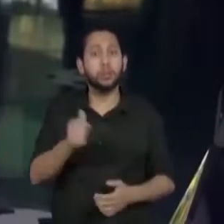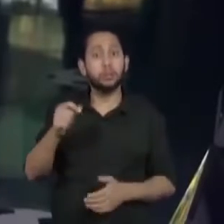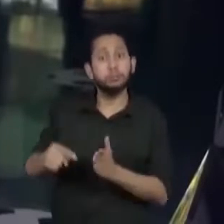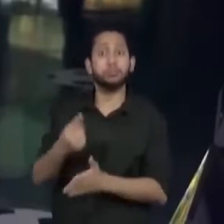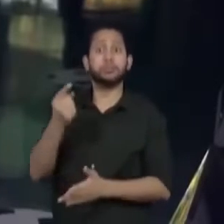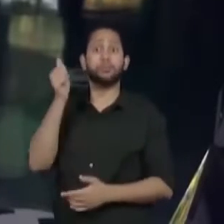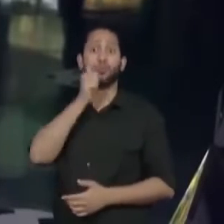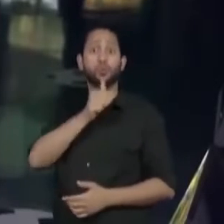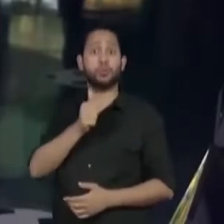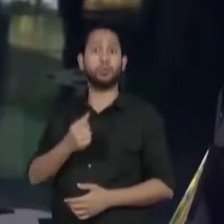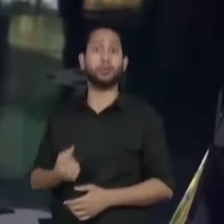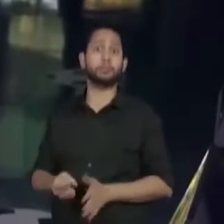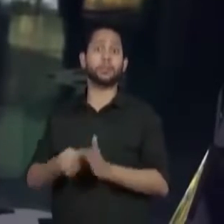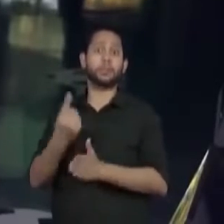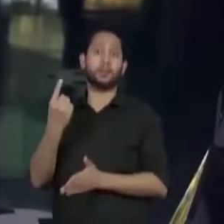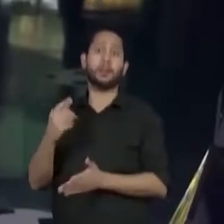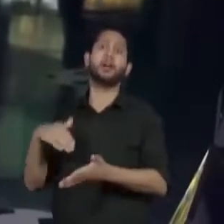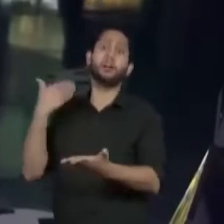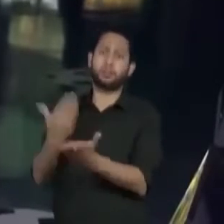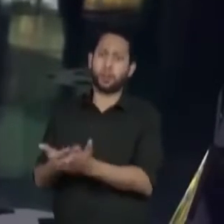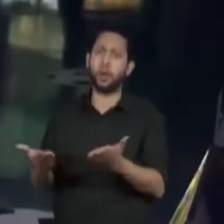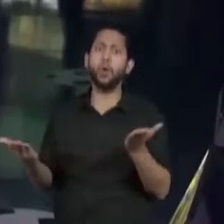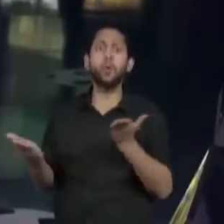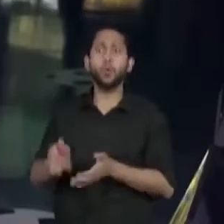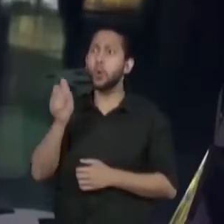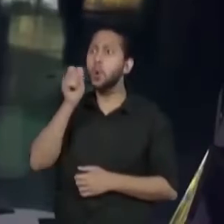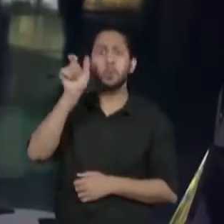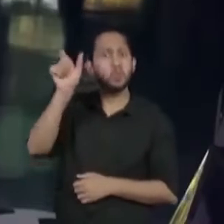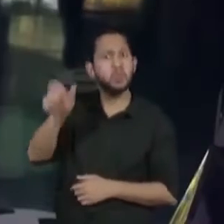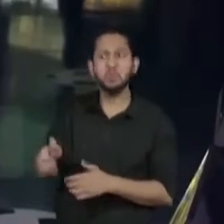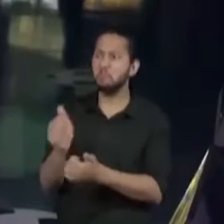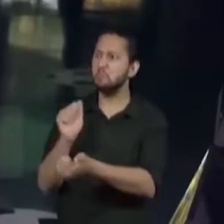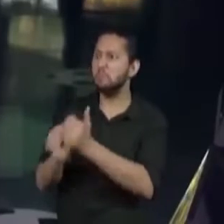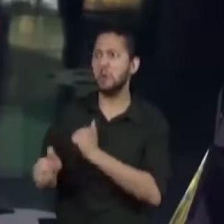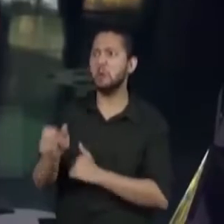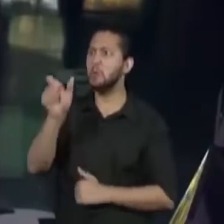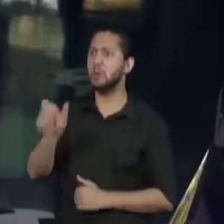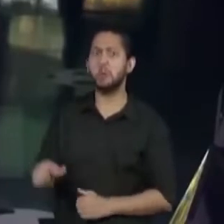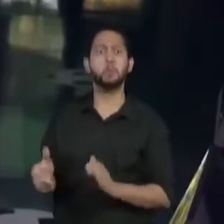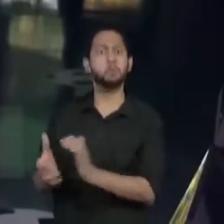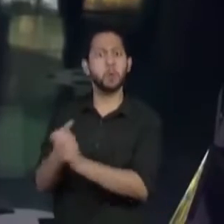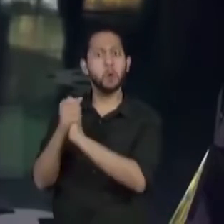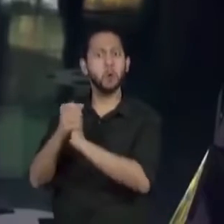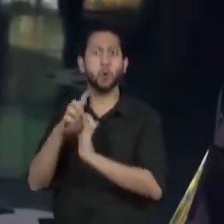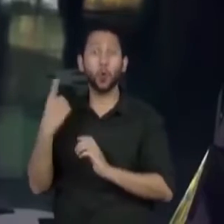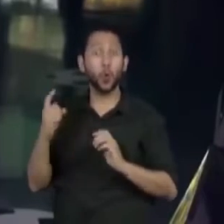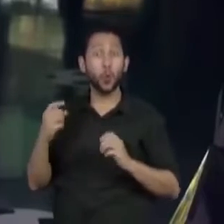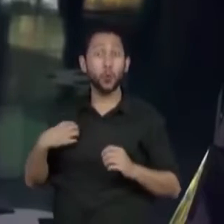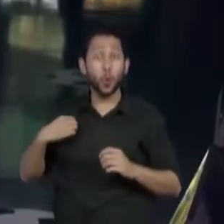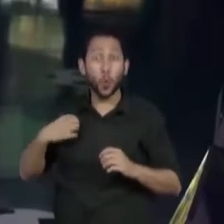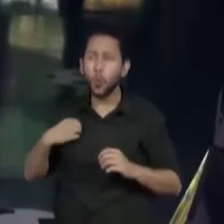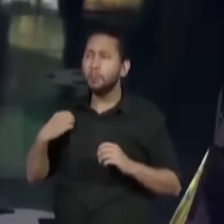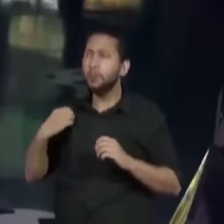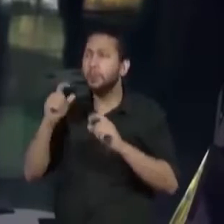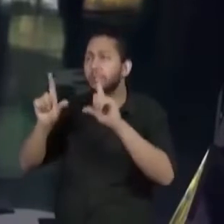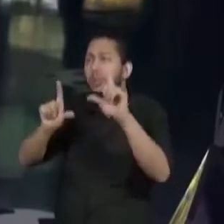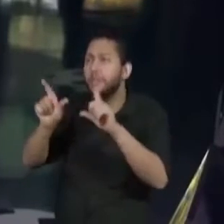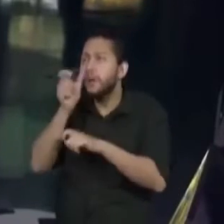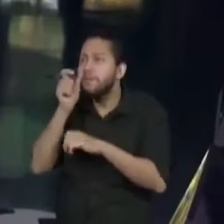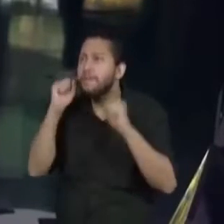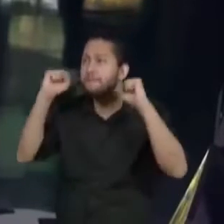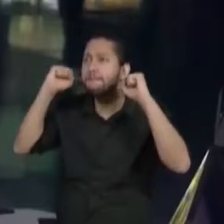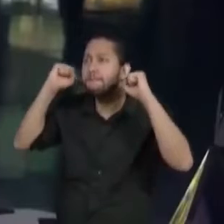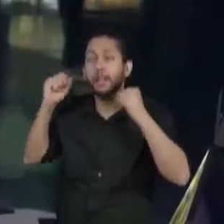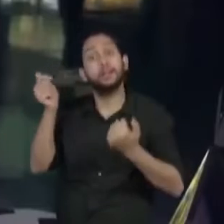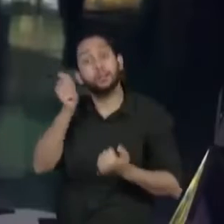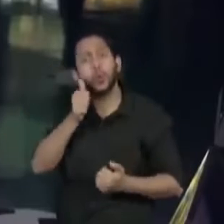hoje a gente tem aí, né, grandes atletas e o pessoal torcendo muito também pela Copa e para as mulheres aí